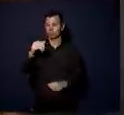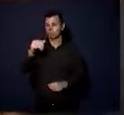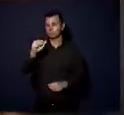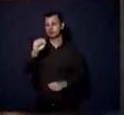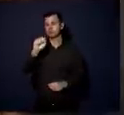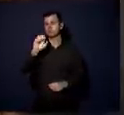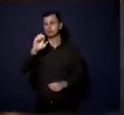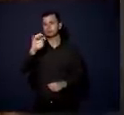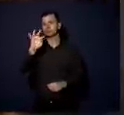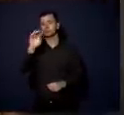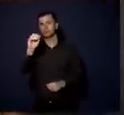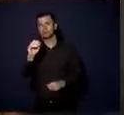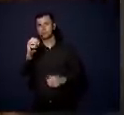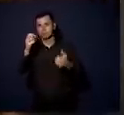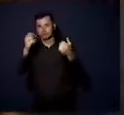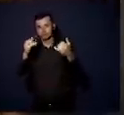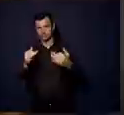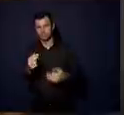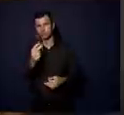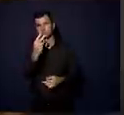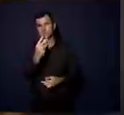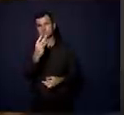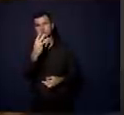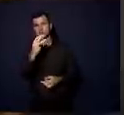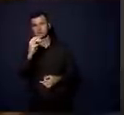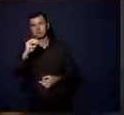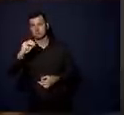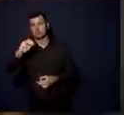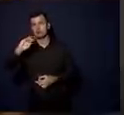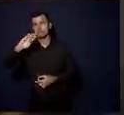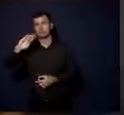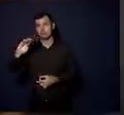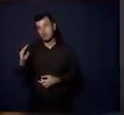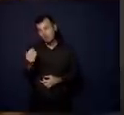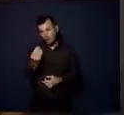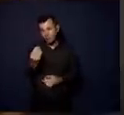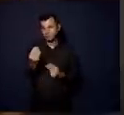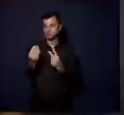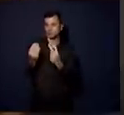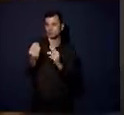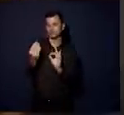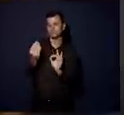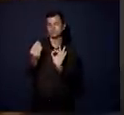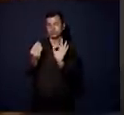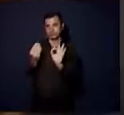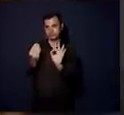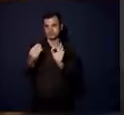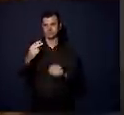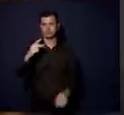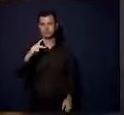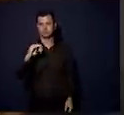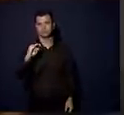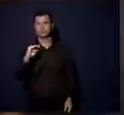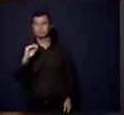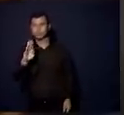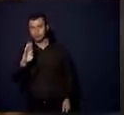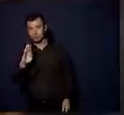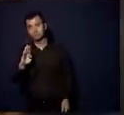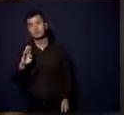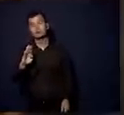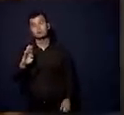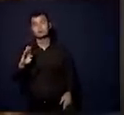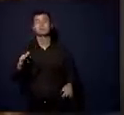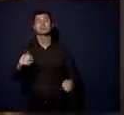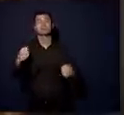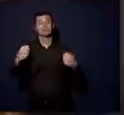colocou 230 bilhões aí aproximadamente 2% do PIB isso vai ter que se a gente vai ter que fazer